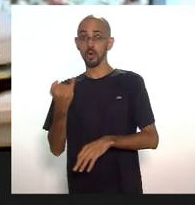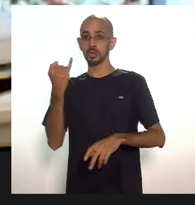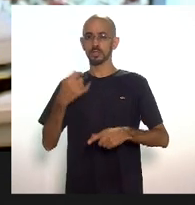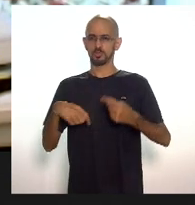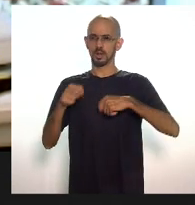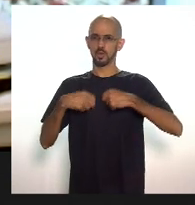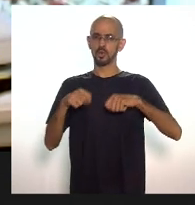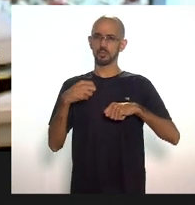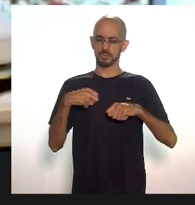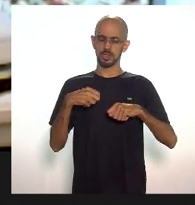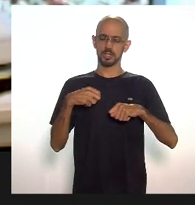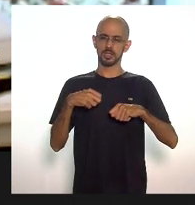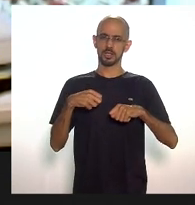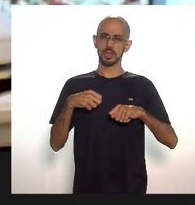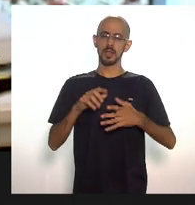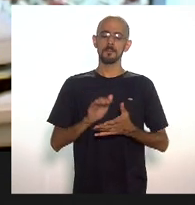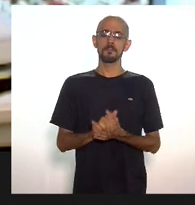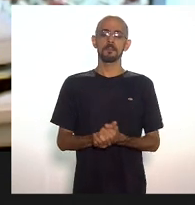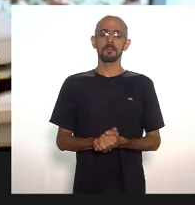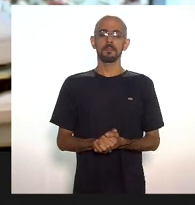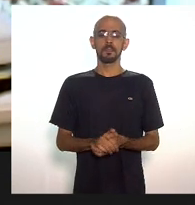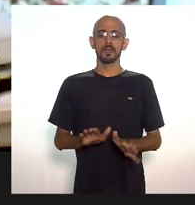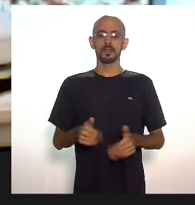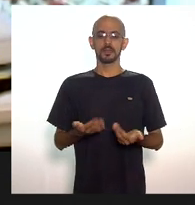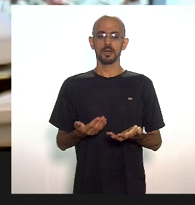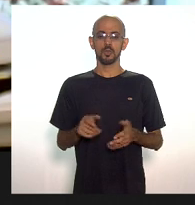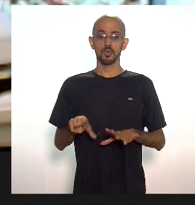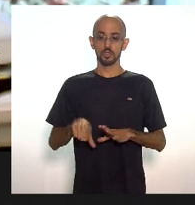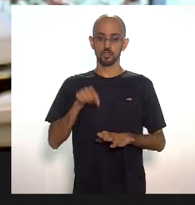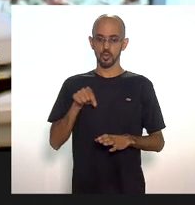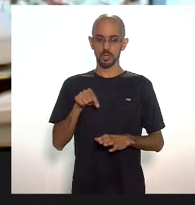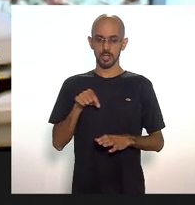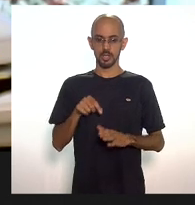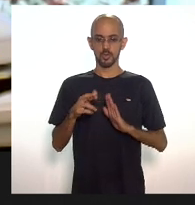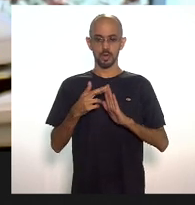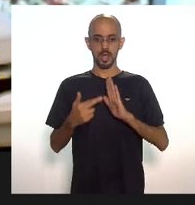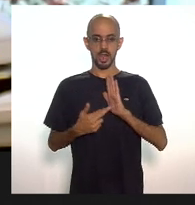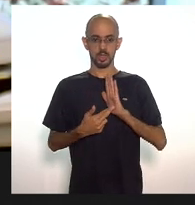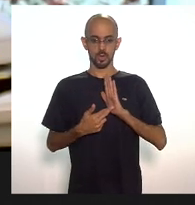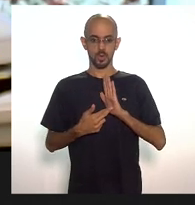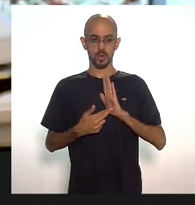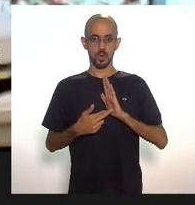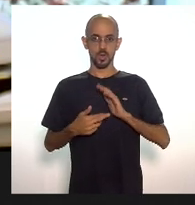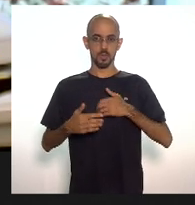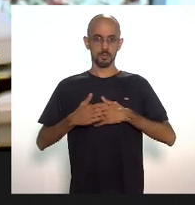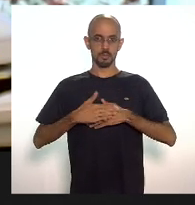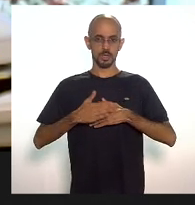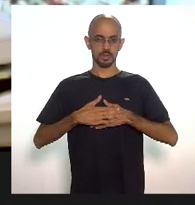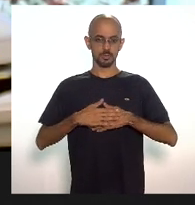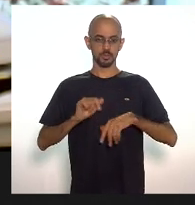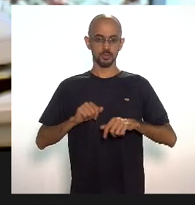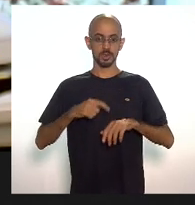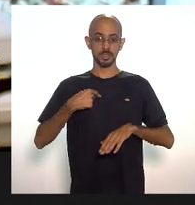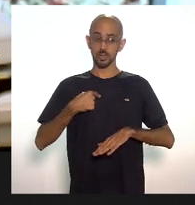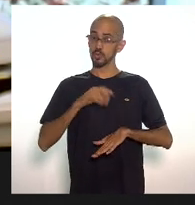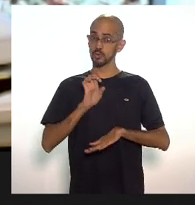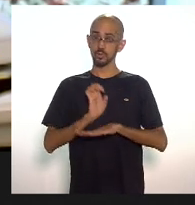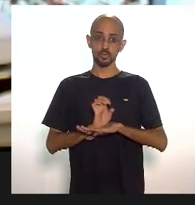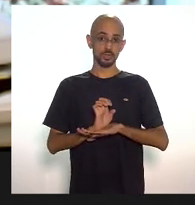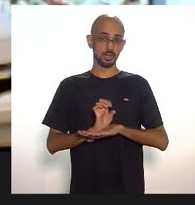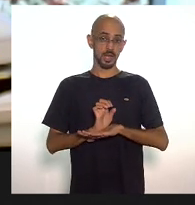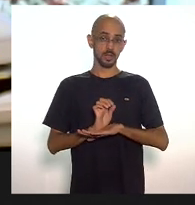essa visão. Acabaram por me escolher relator, sendo eu de um estado que não